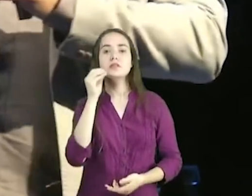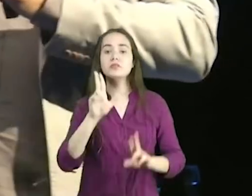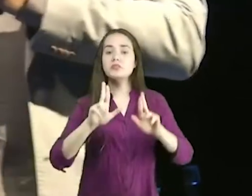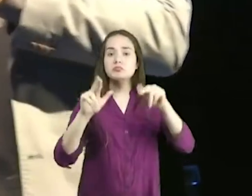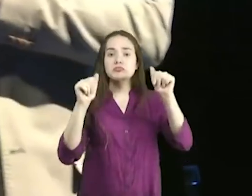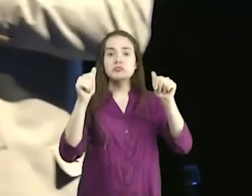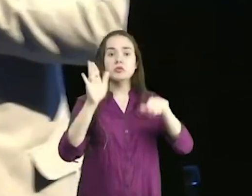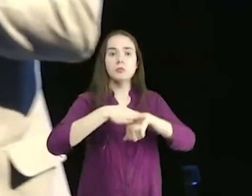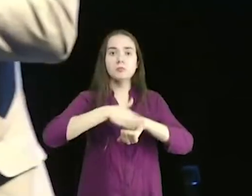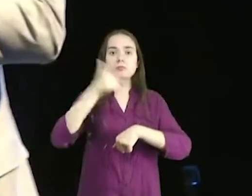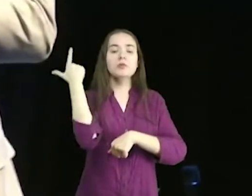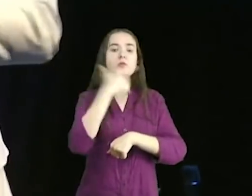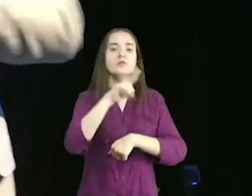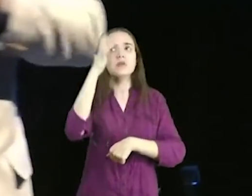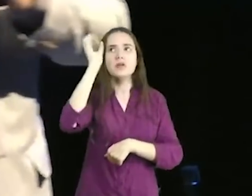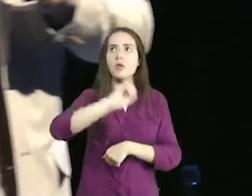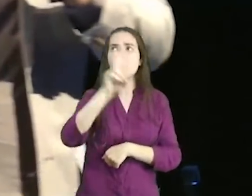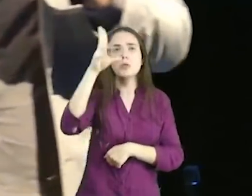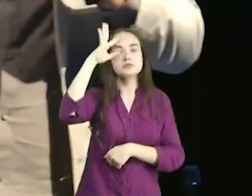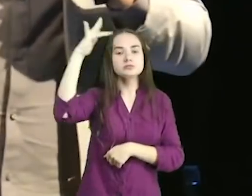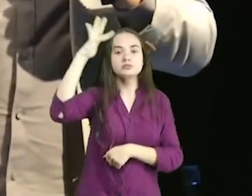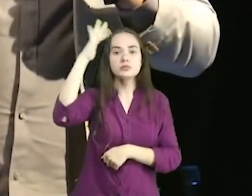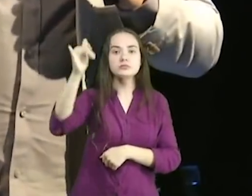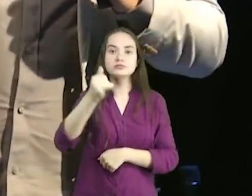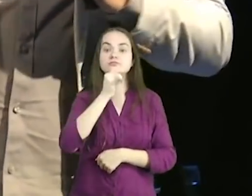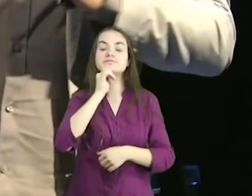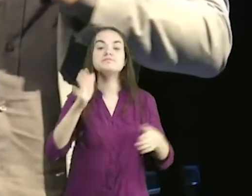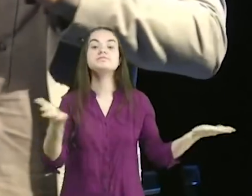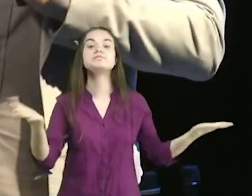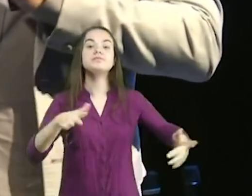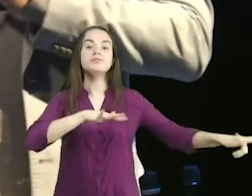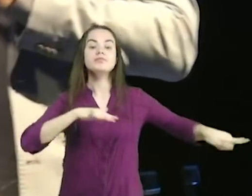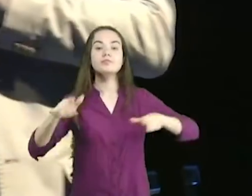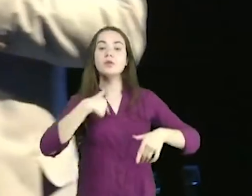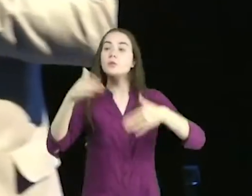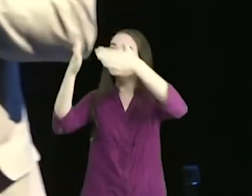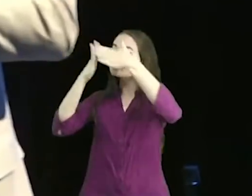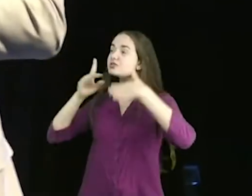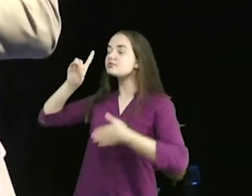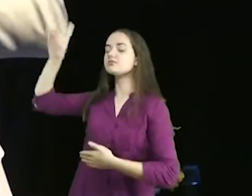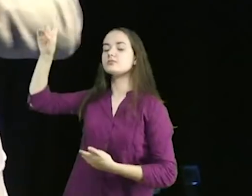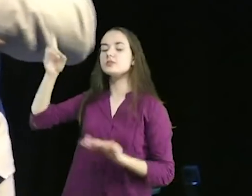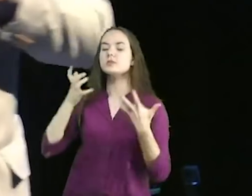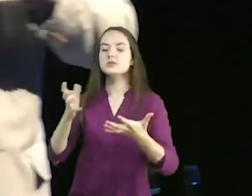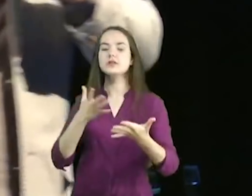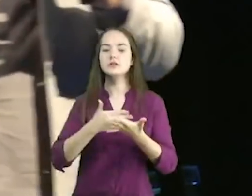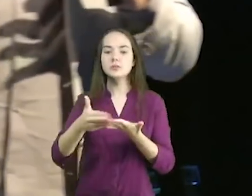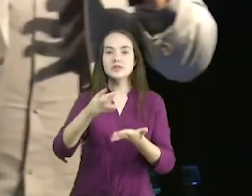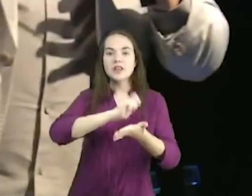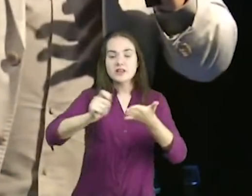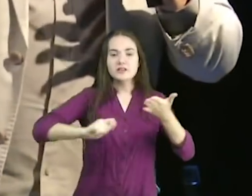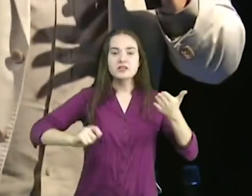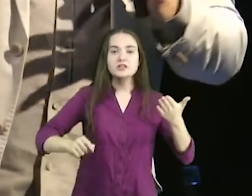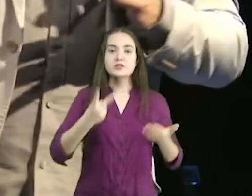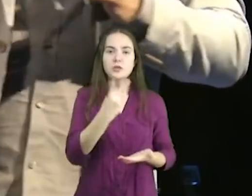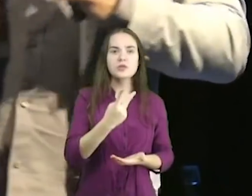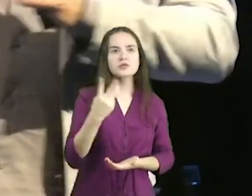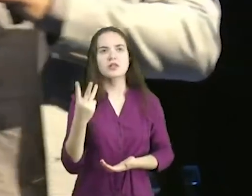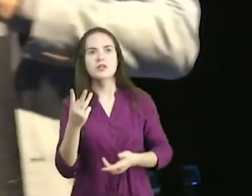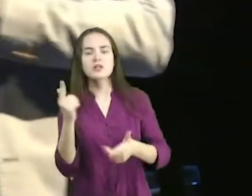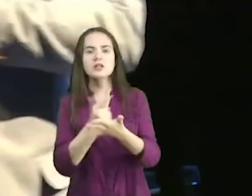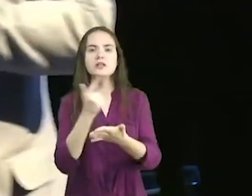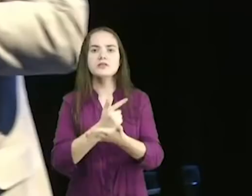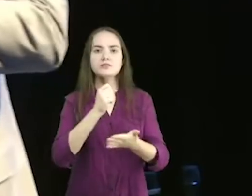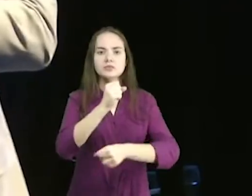poderia imaginar, como por exemplo essa semana. Eu pedi para Deus, Deus, eu quero começar a escrever 2, 3 livros por ano. Porque